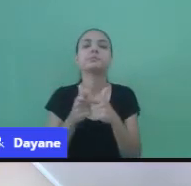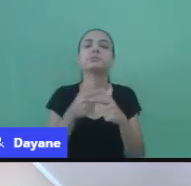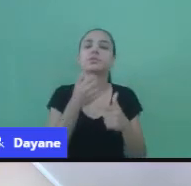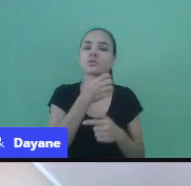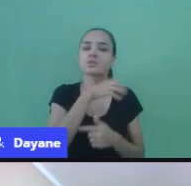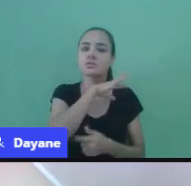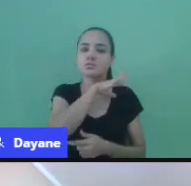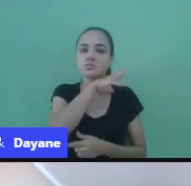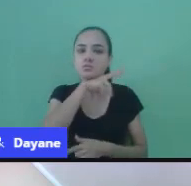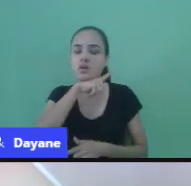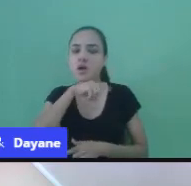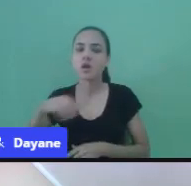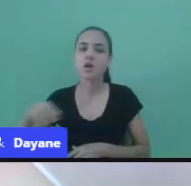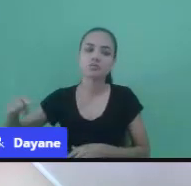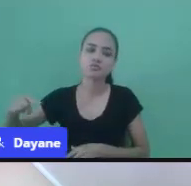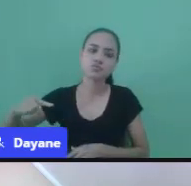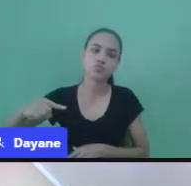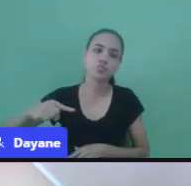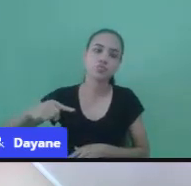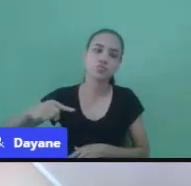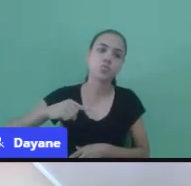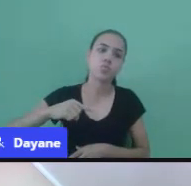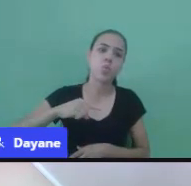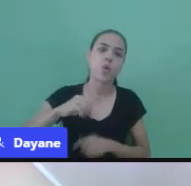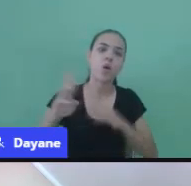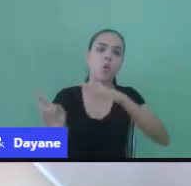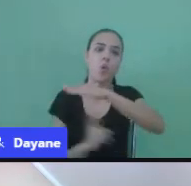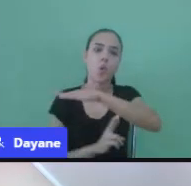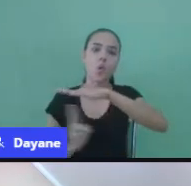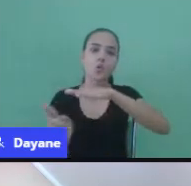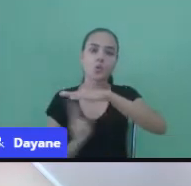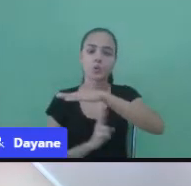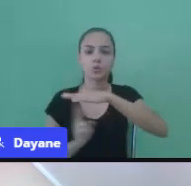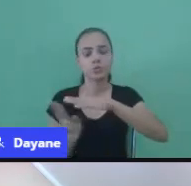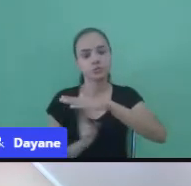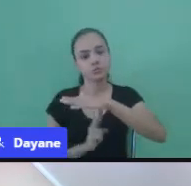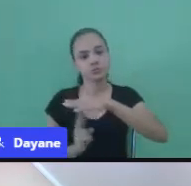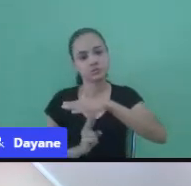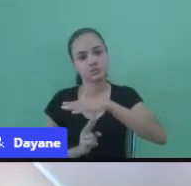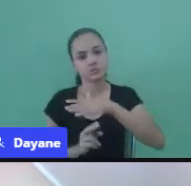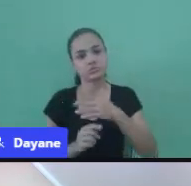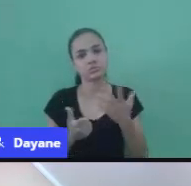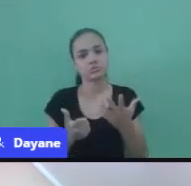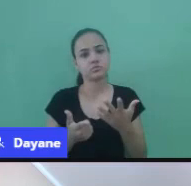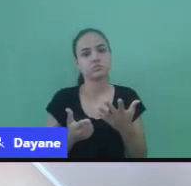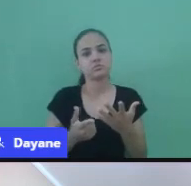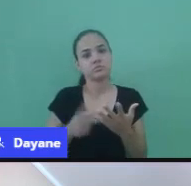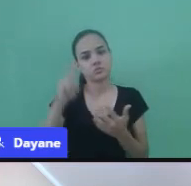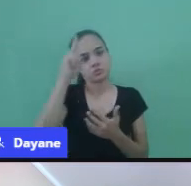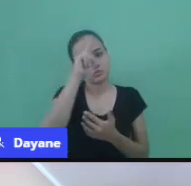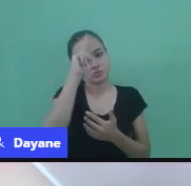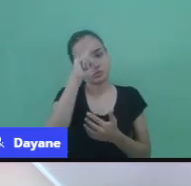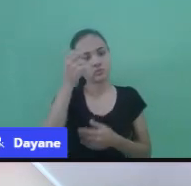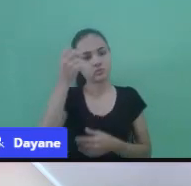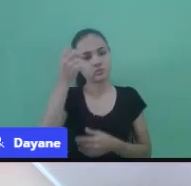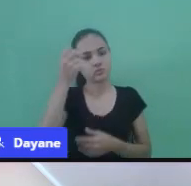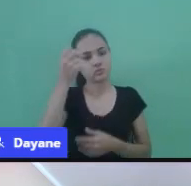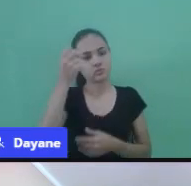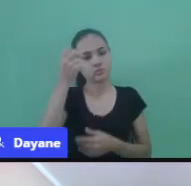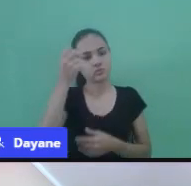de contar até a contação de história, a gente tem mais ou menos ali no minuto